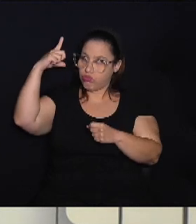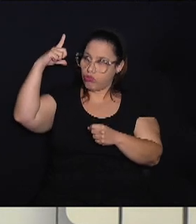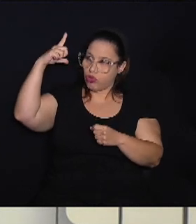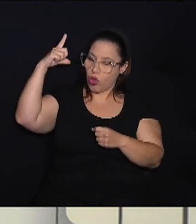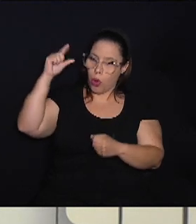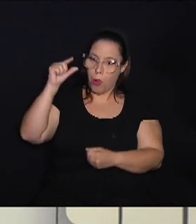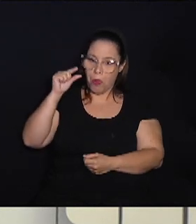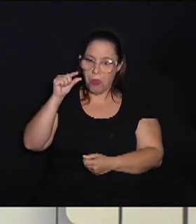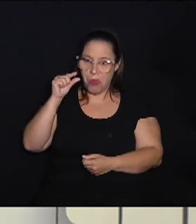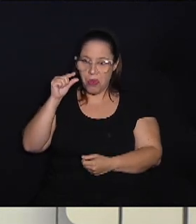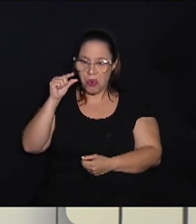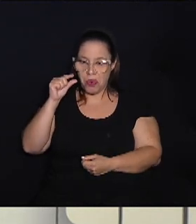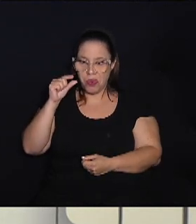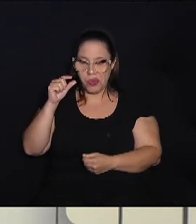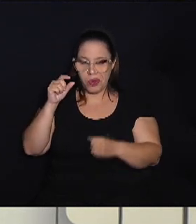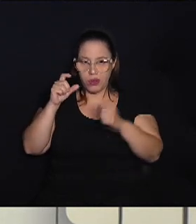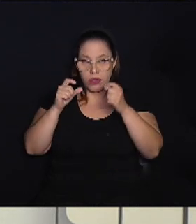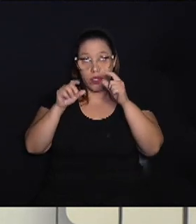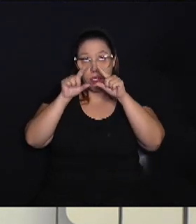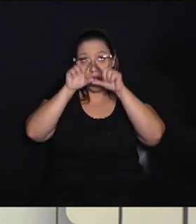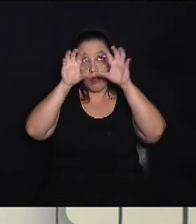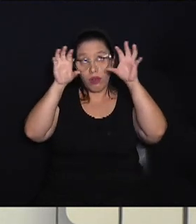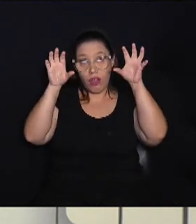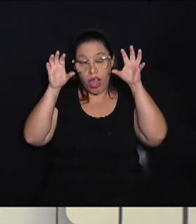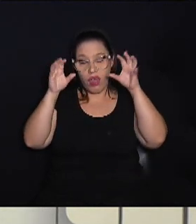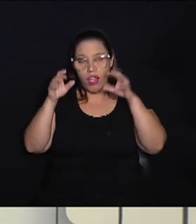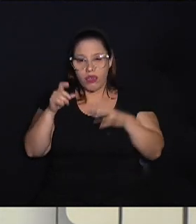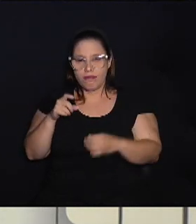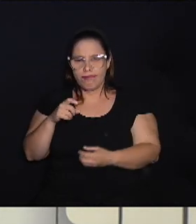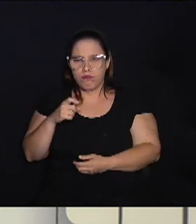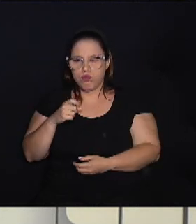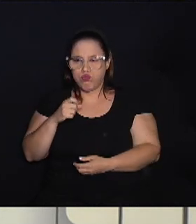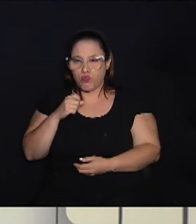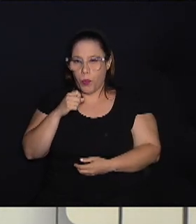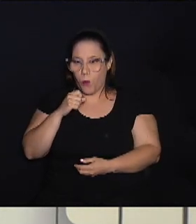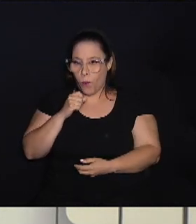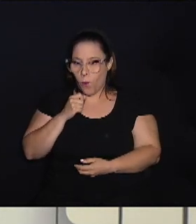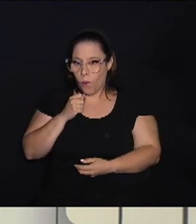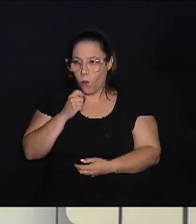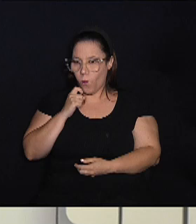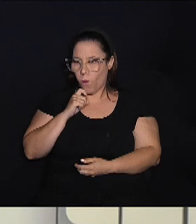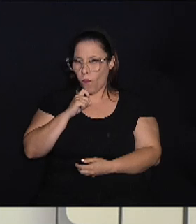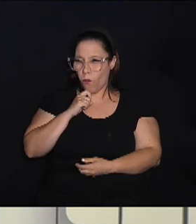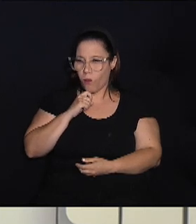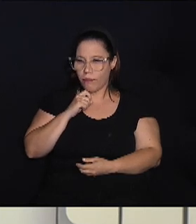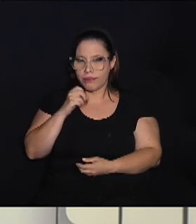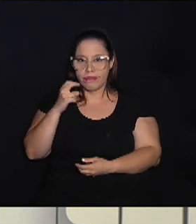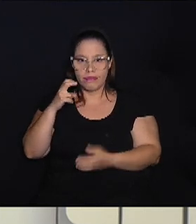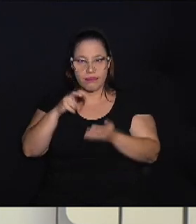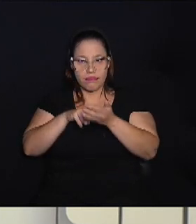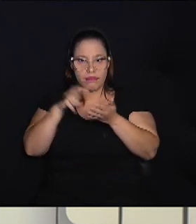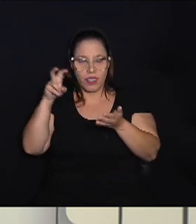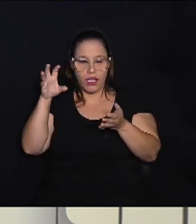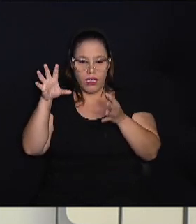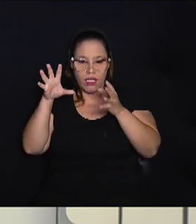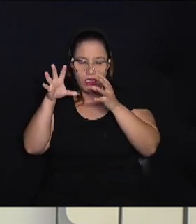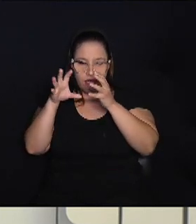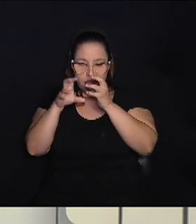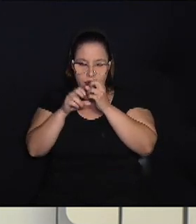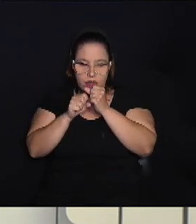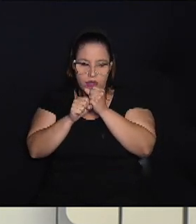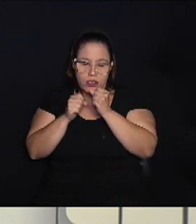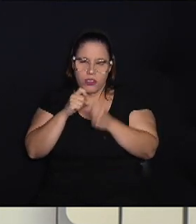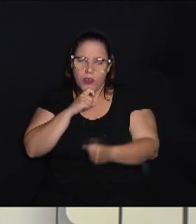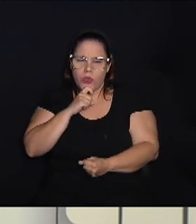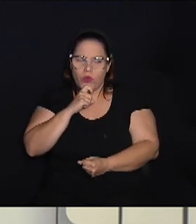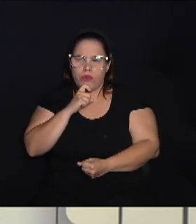de previsão de chuva. É tempo seco e daquela maneira que estamos acostumados, né? Pela manhã e à noite, um frio mais